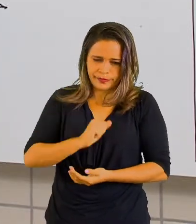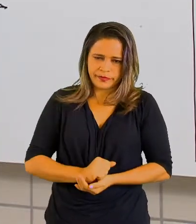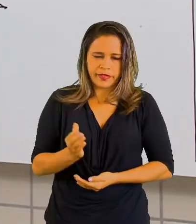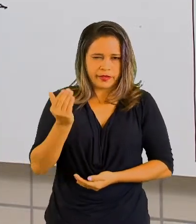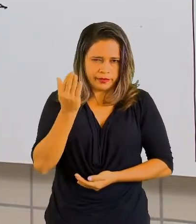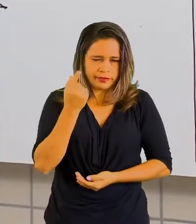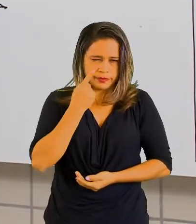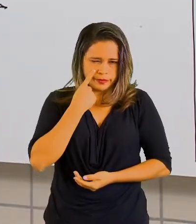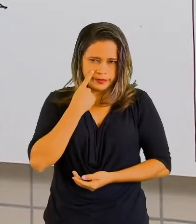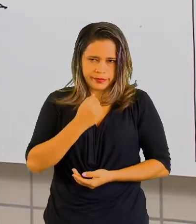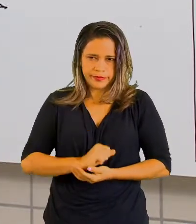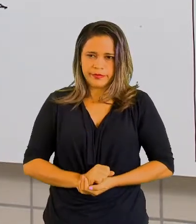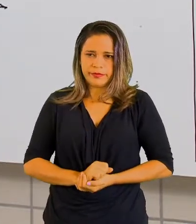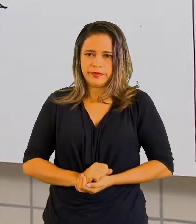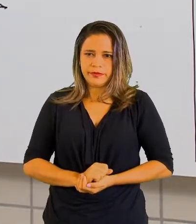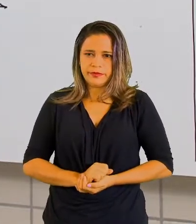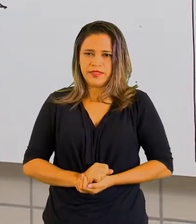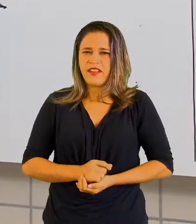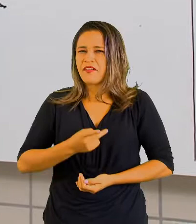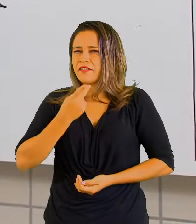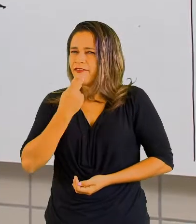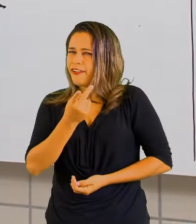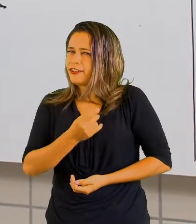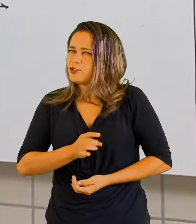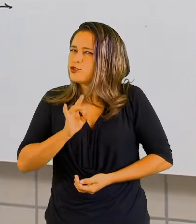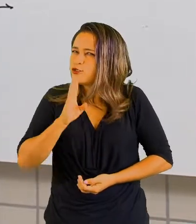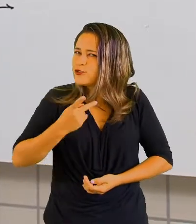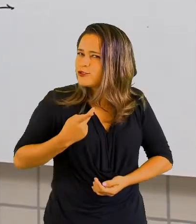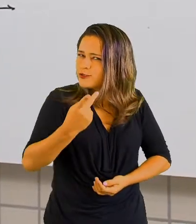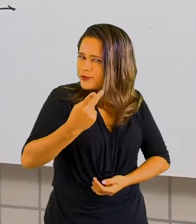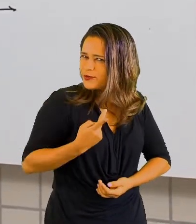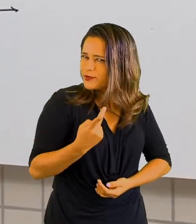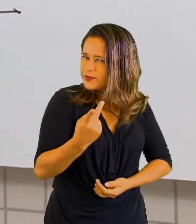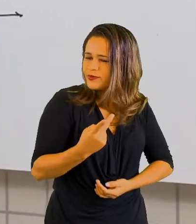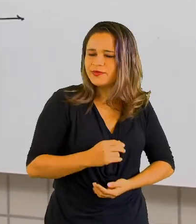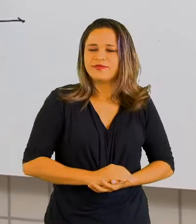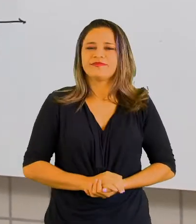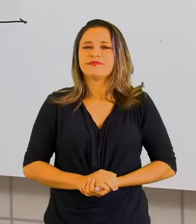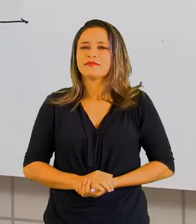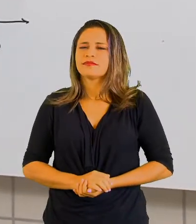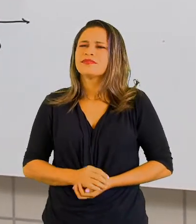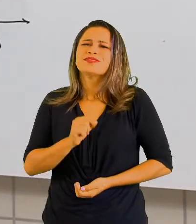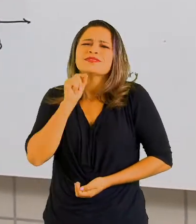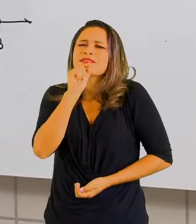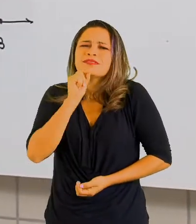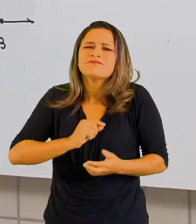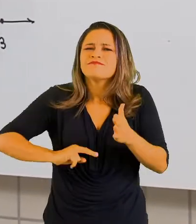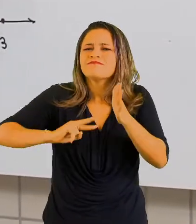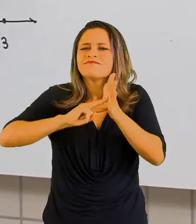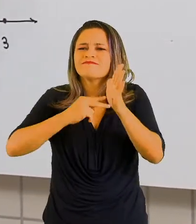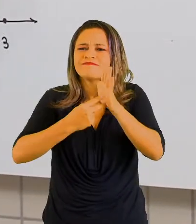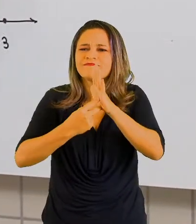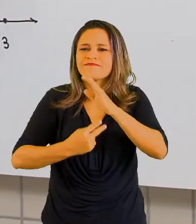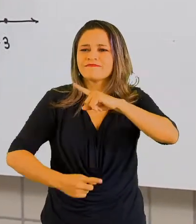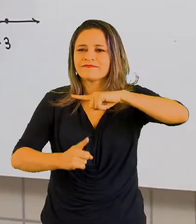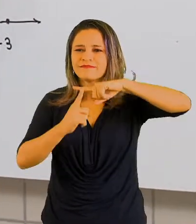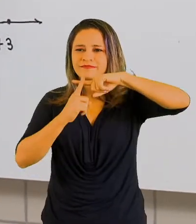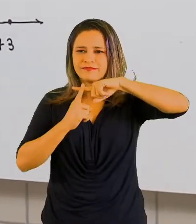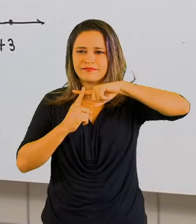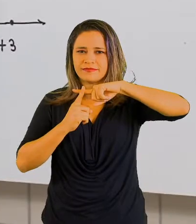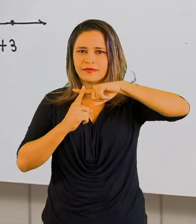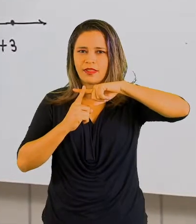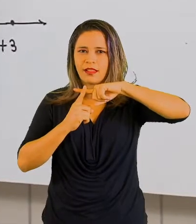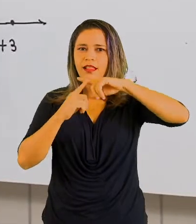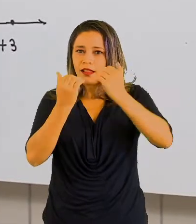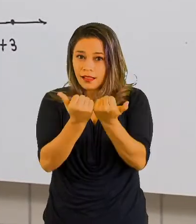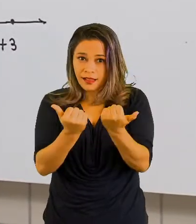vamos falar aqui só nós dois. O que significa esse sinal positivo? Nessa reta